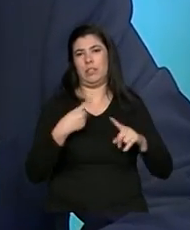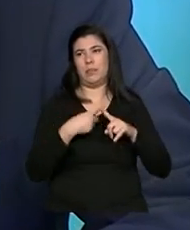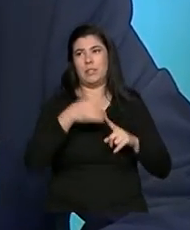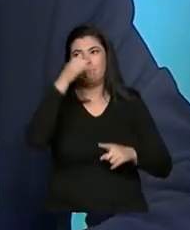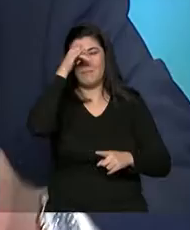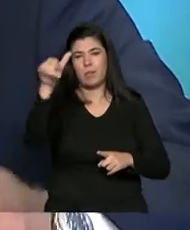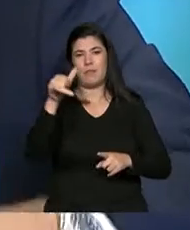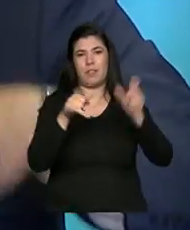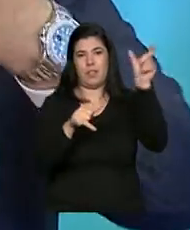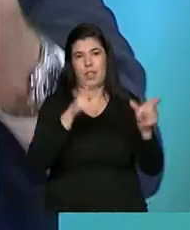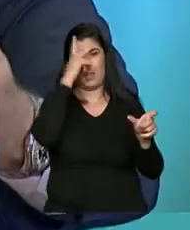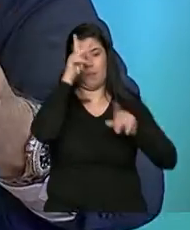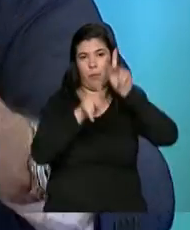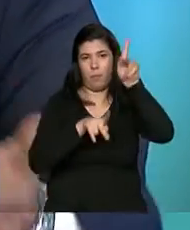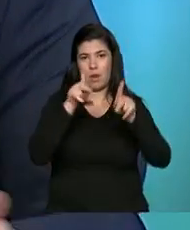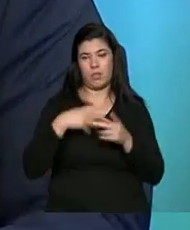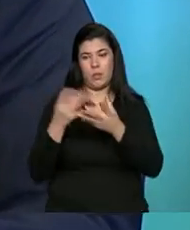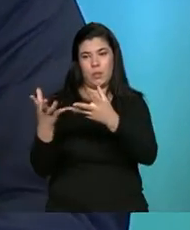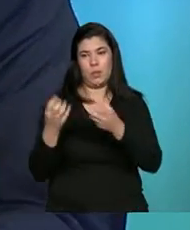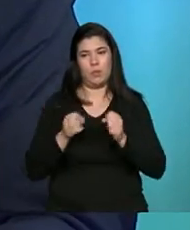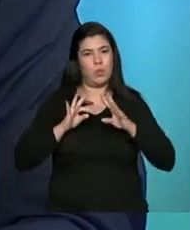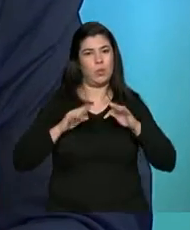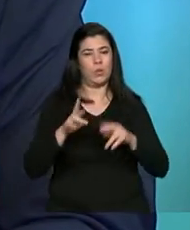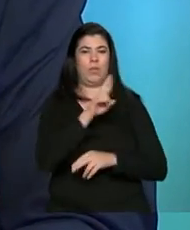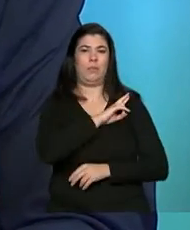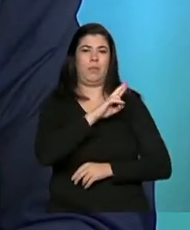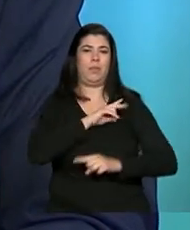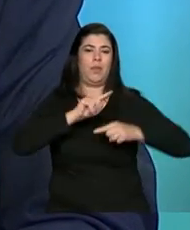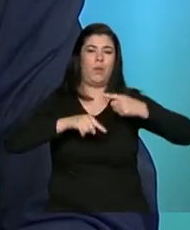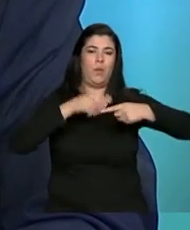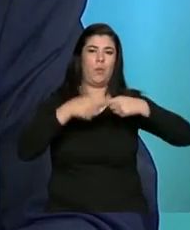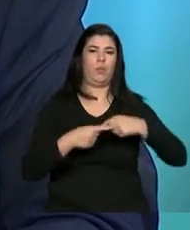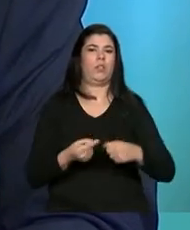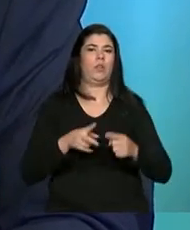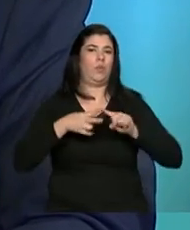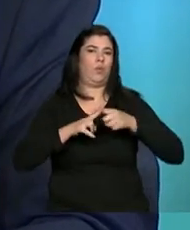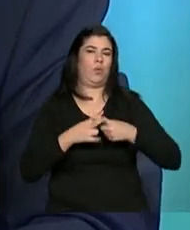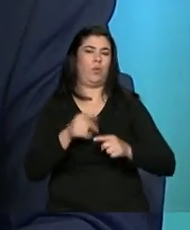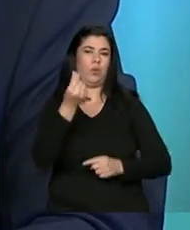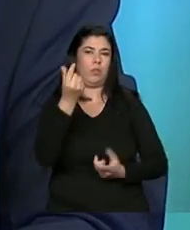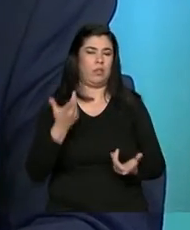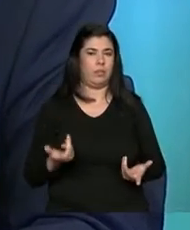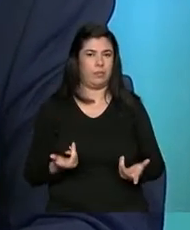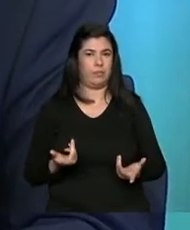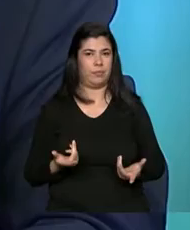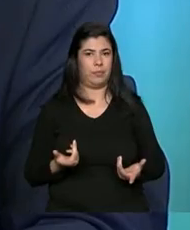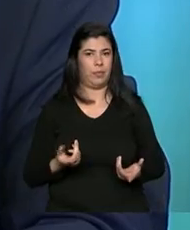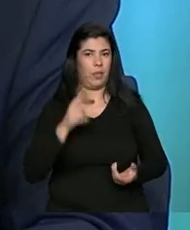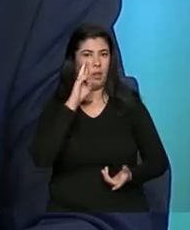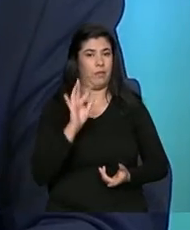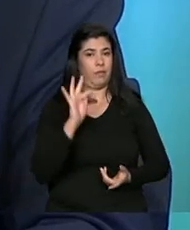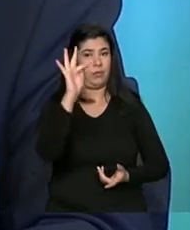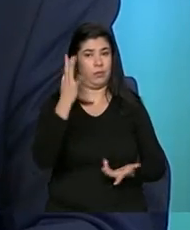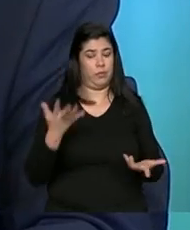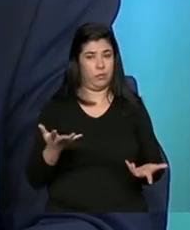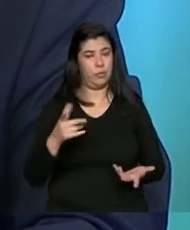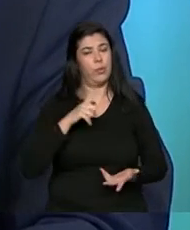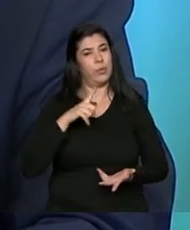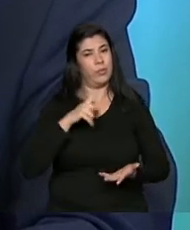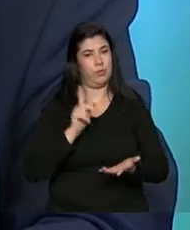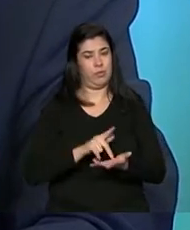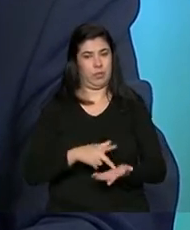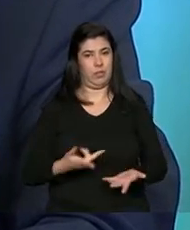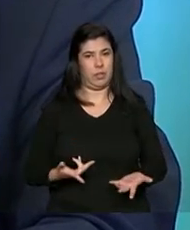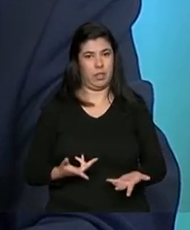consumidor no ciclo que é um ciclo dos reajustes tarifários portanto a previsibilidade existe